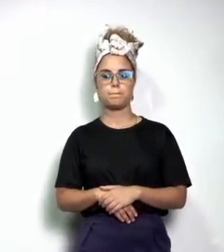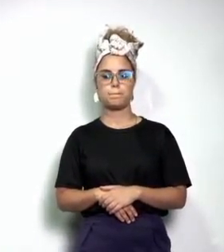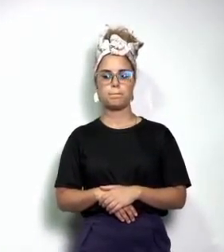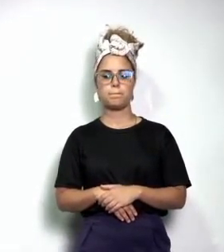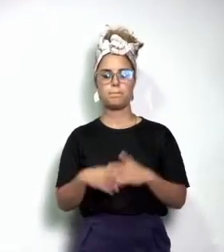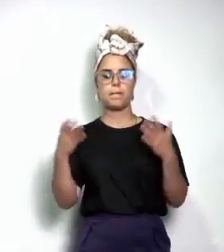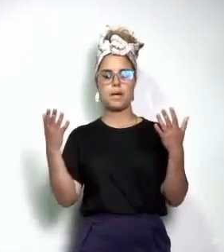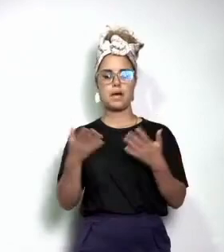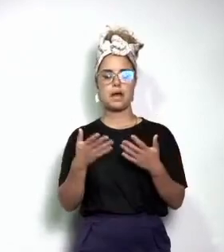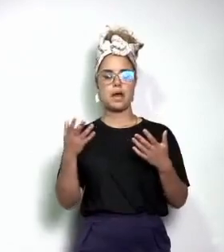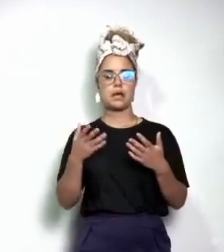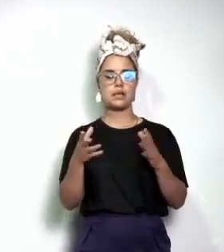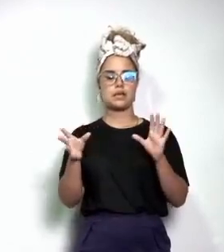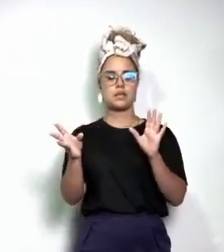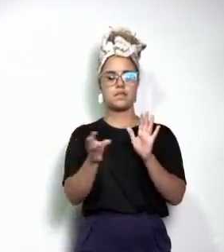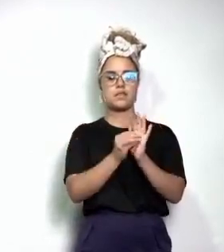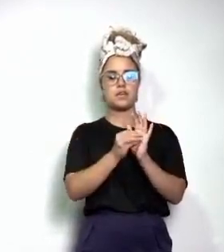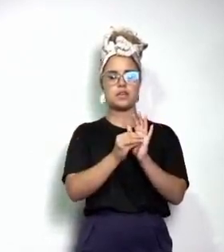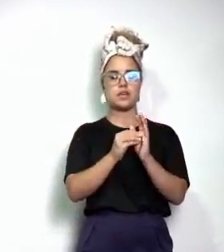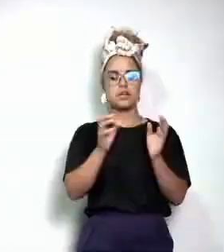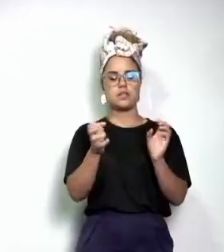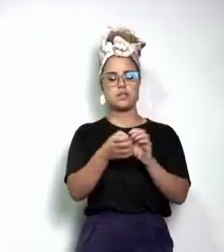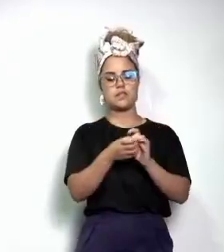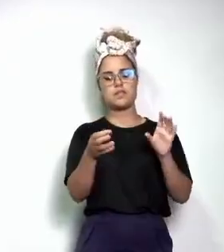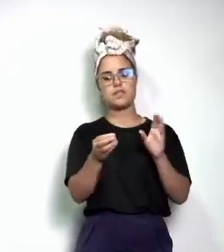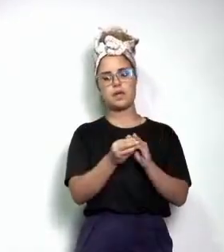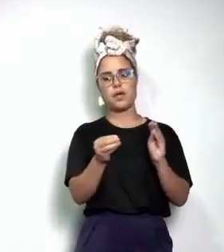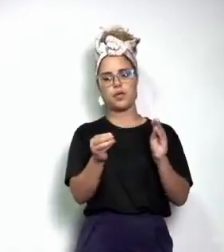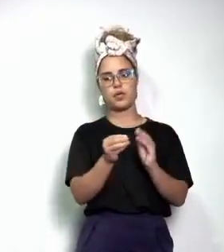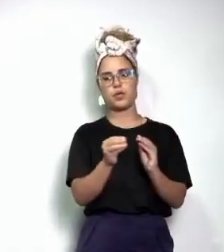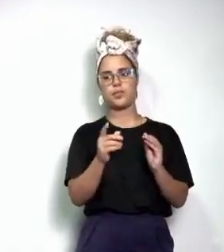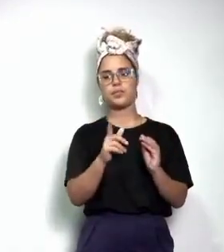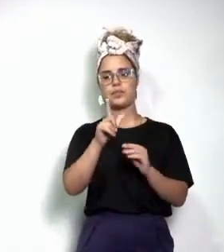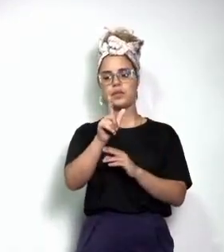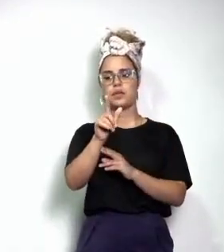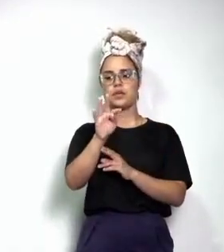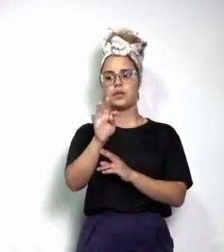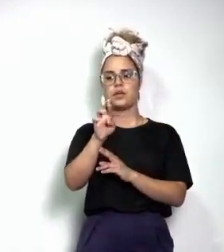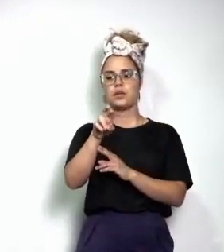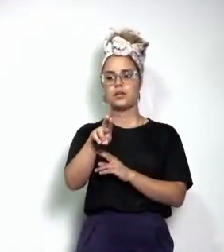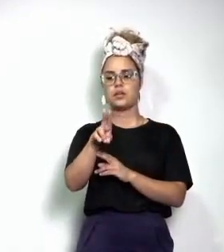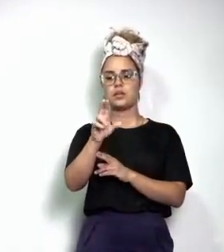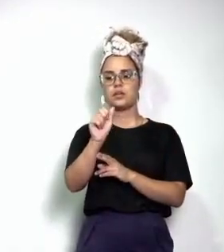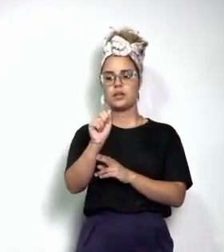Aqui, fita velcro, a trena. Isso daqui é